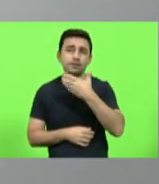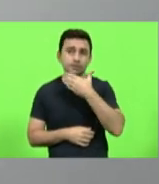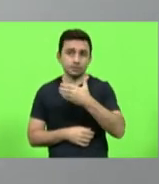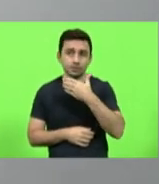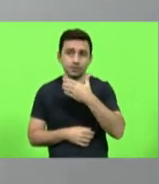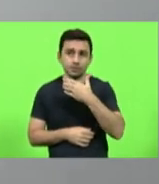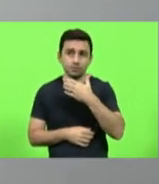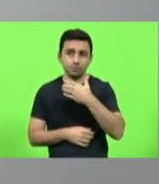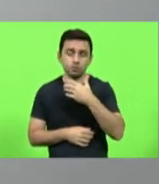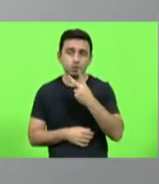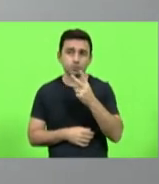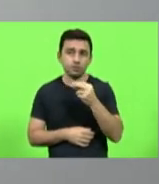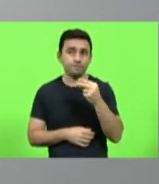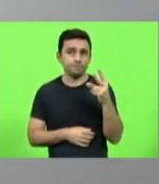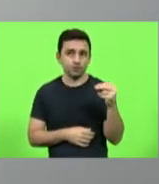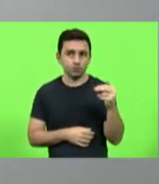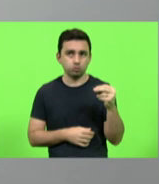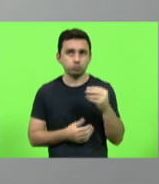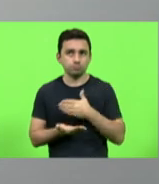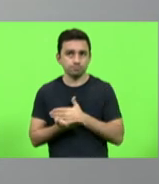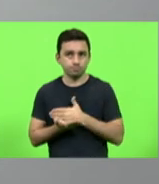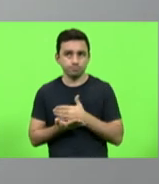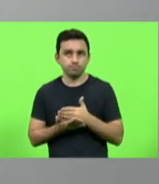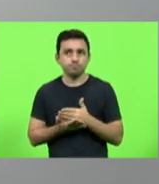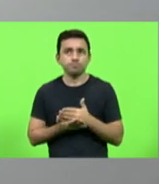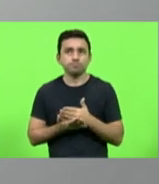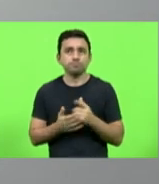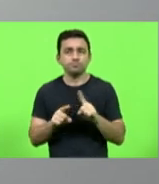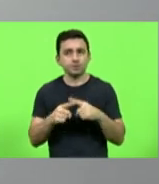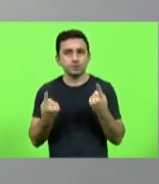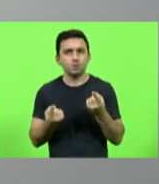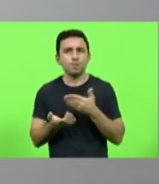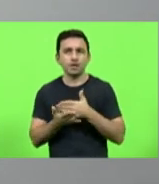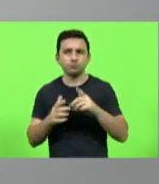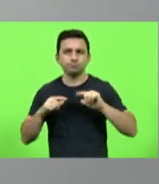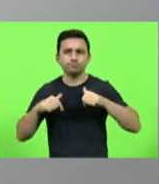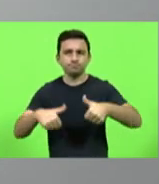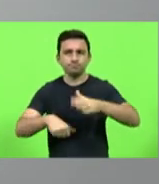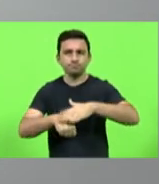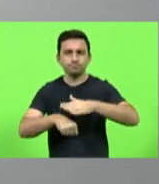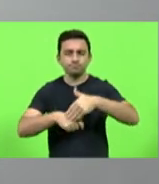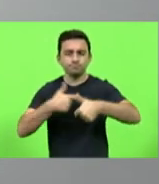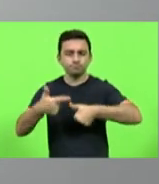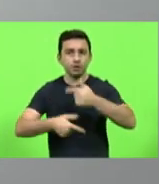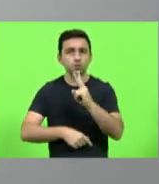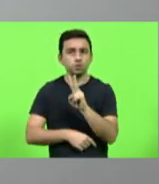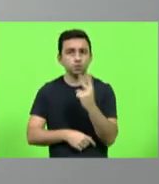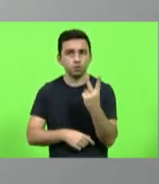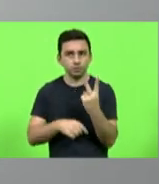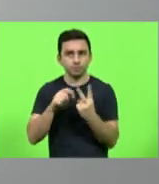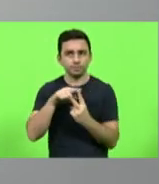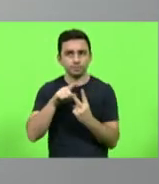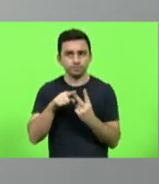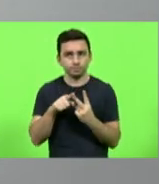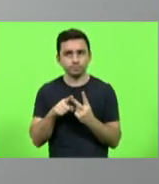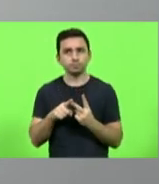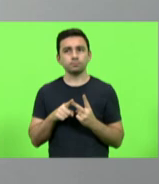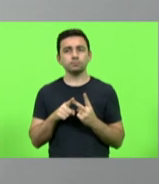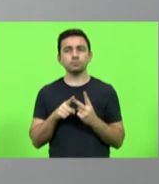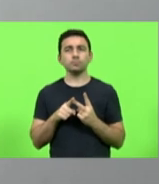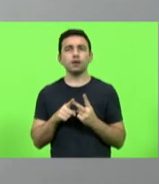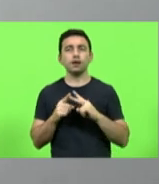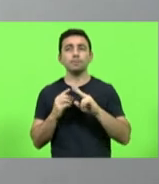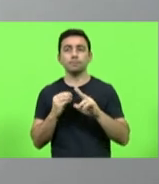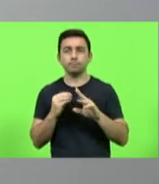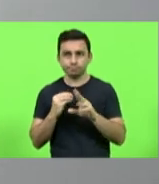2020, desde o início, nós temos atuado em dois âmbitos, né? Então, obviamente, a implementação